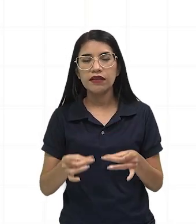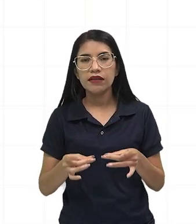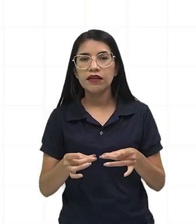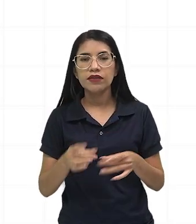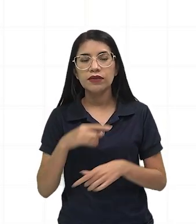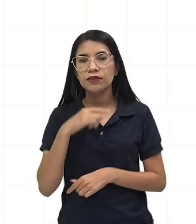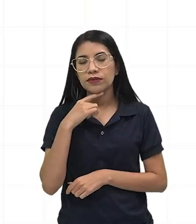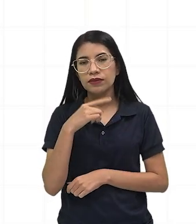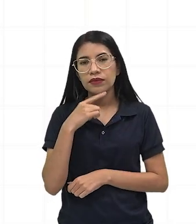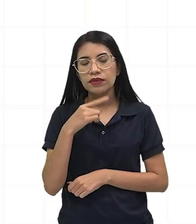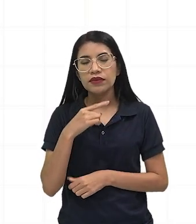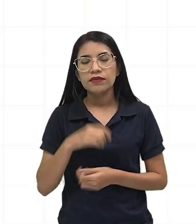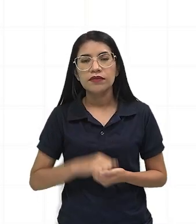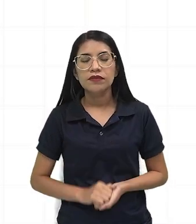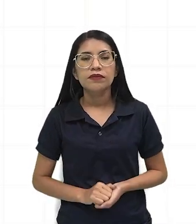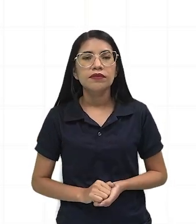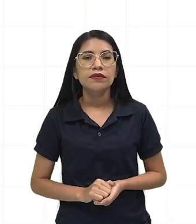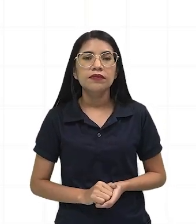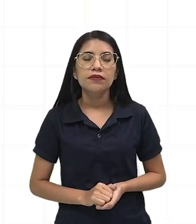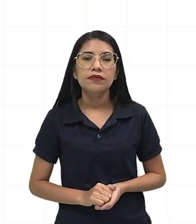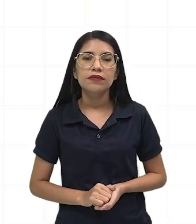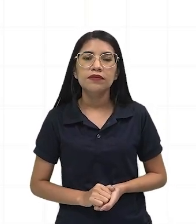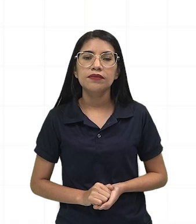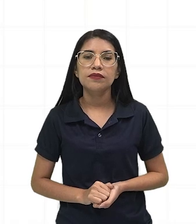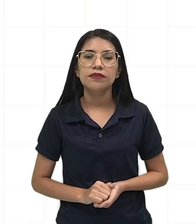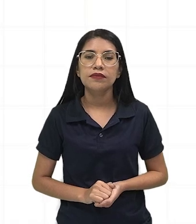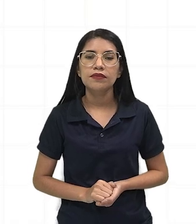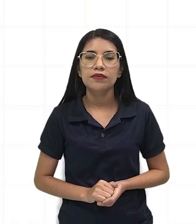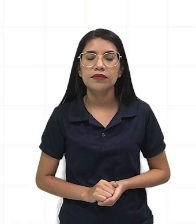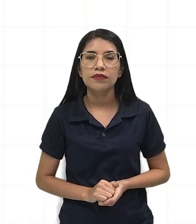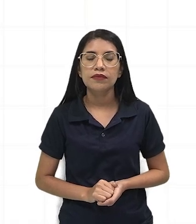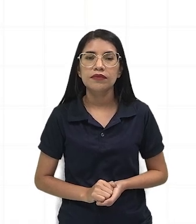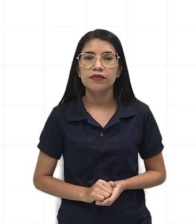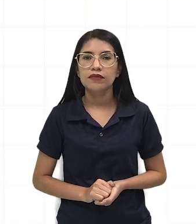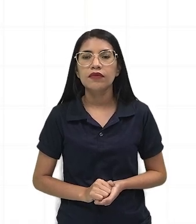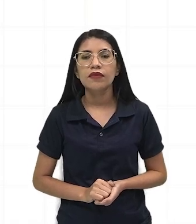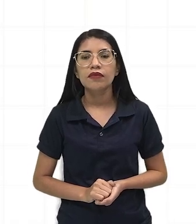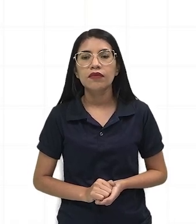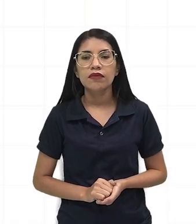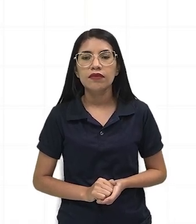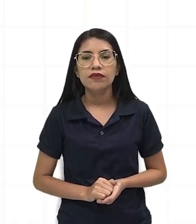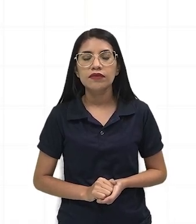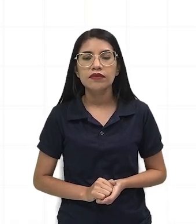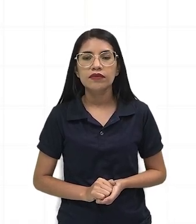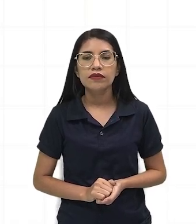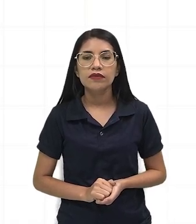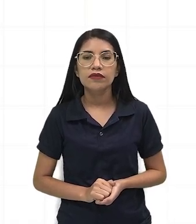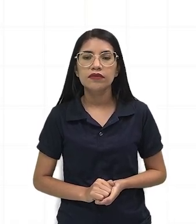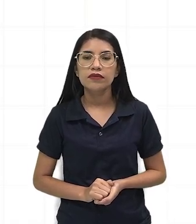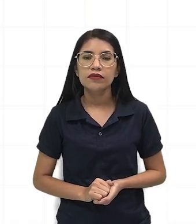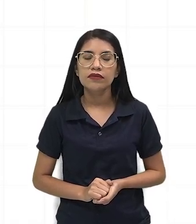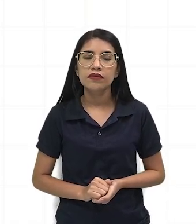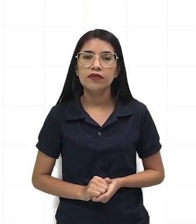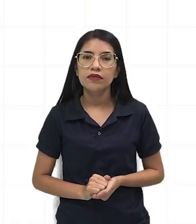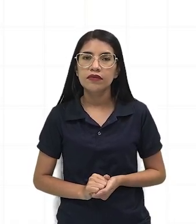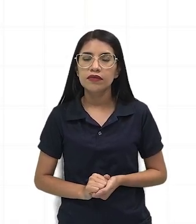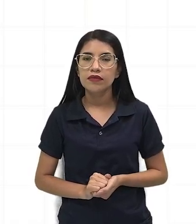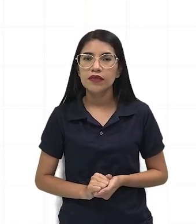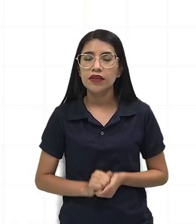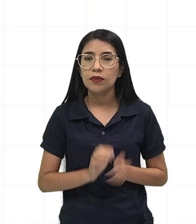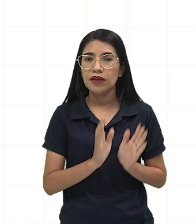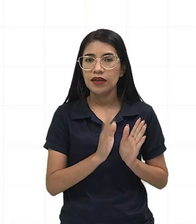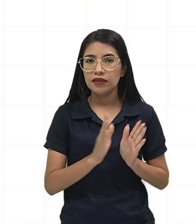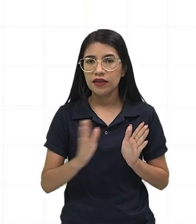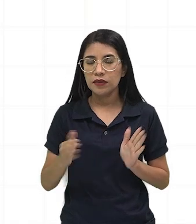daquilo que vai ser pedido para você. Então, este rol aqui, ó, né? Está sendo dado, olha.